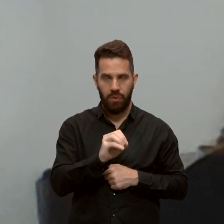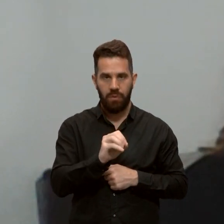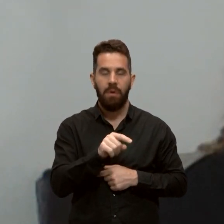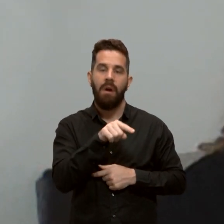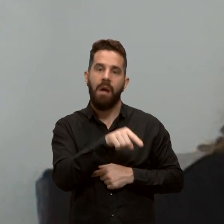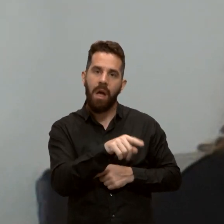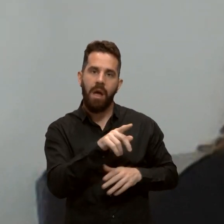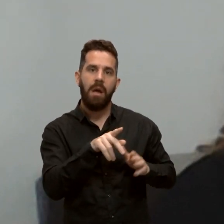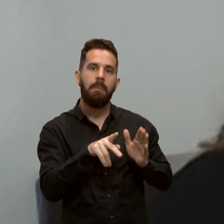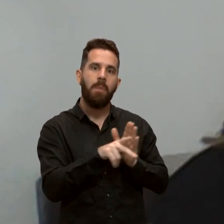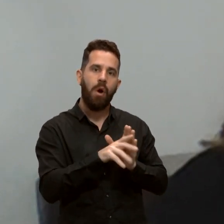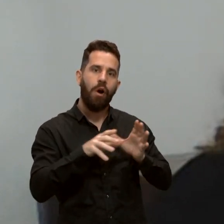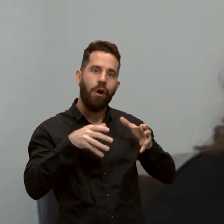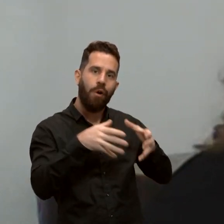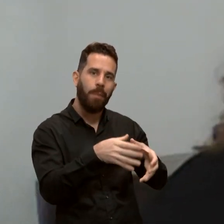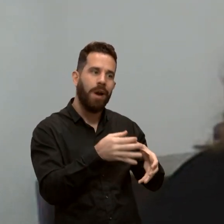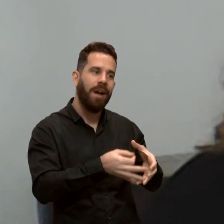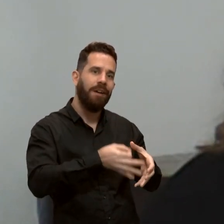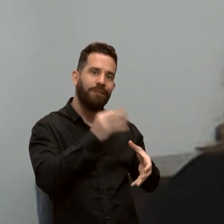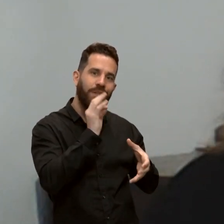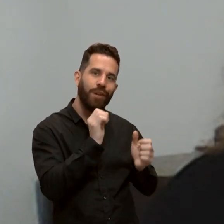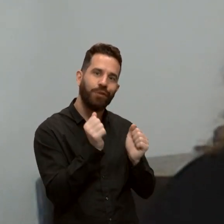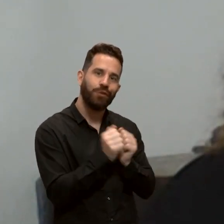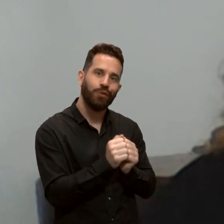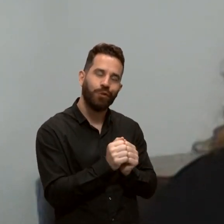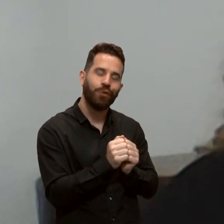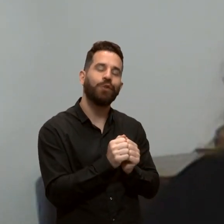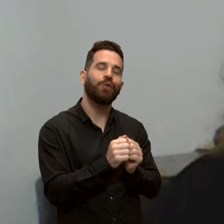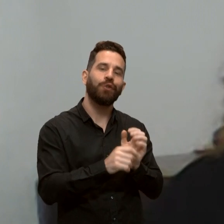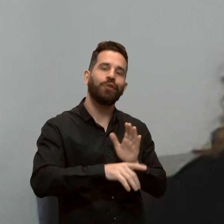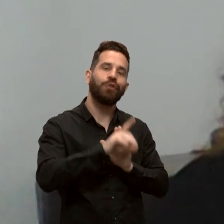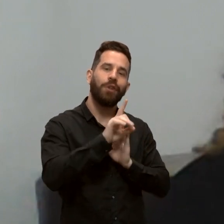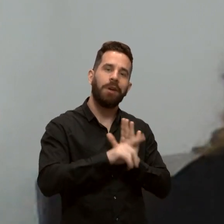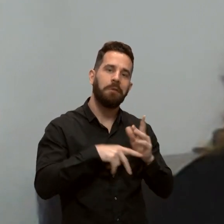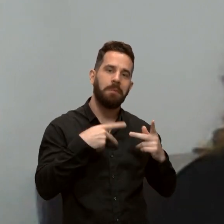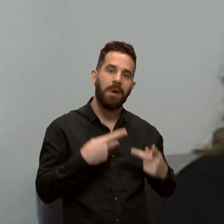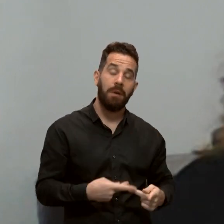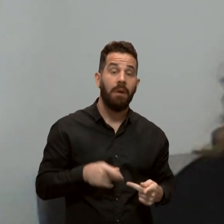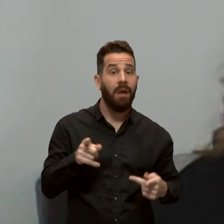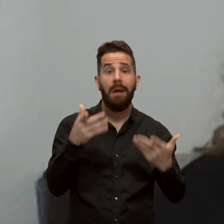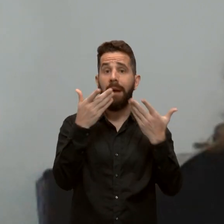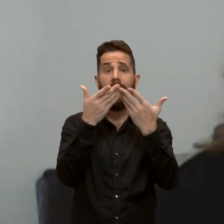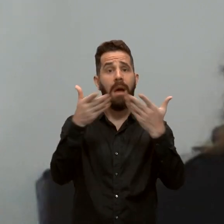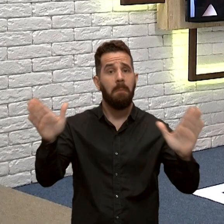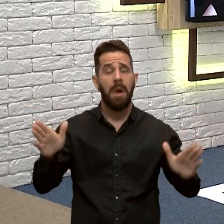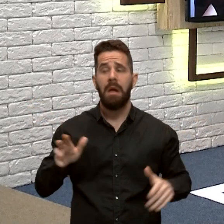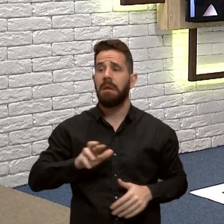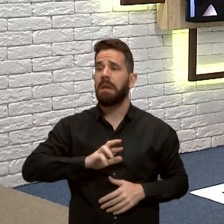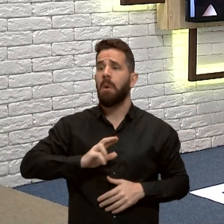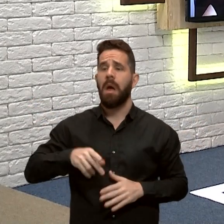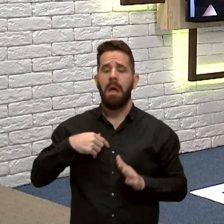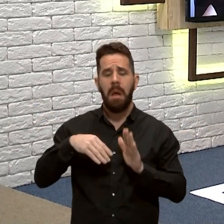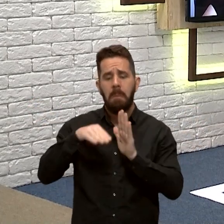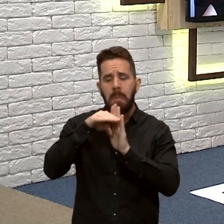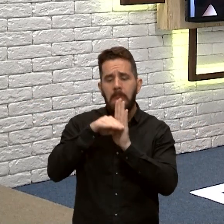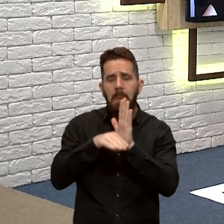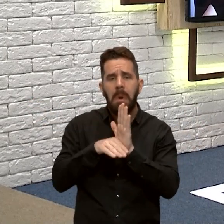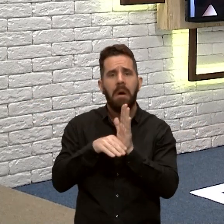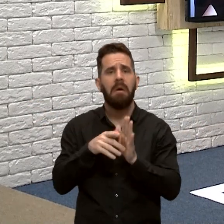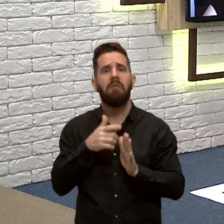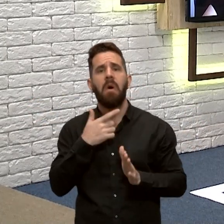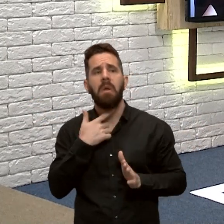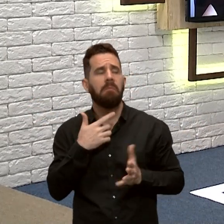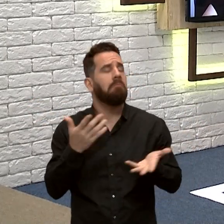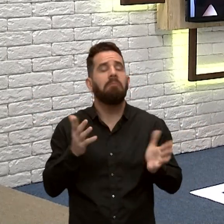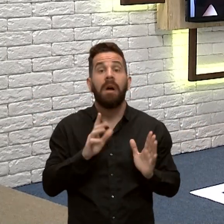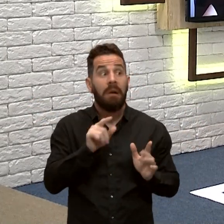com Direitos Humanos. E está aberta, é uma atividade aberta, não é uma atividade que tem critério para participar. O critério